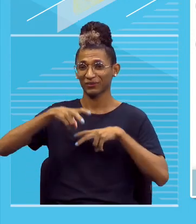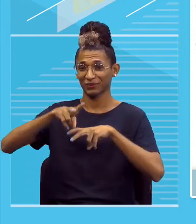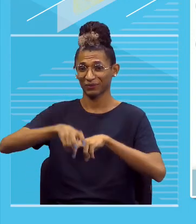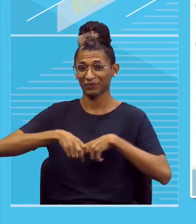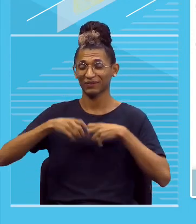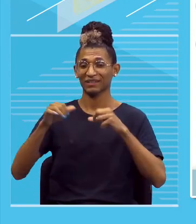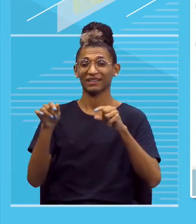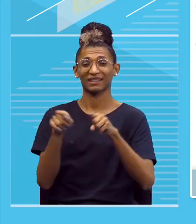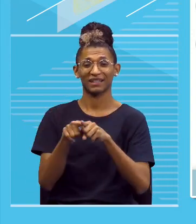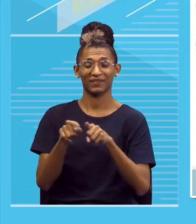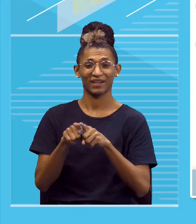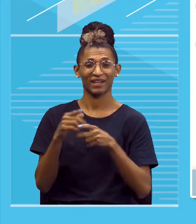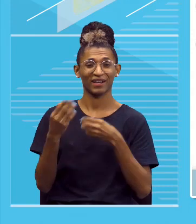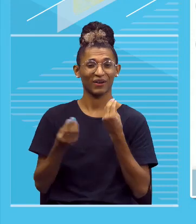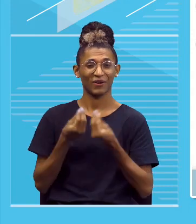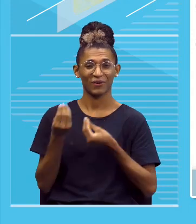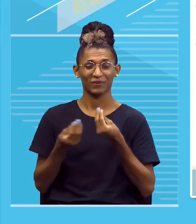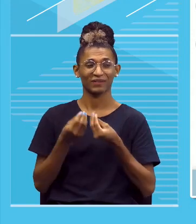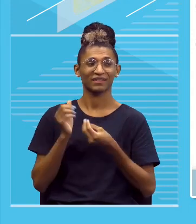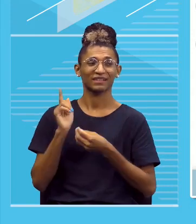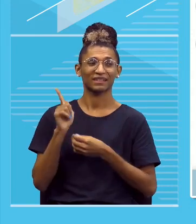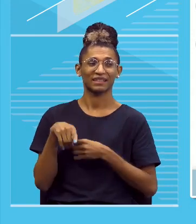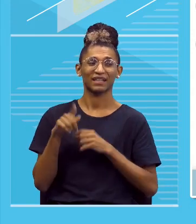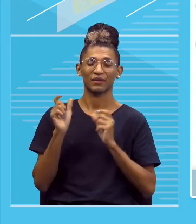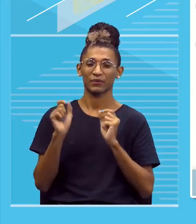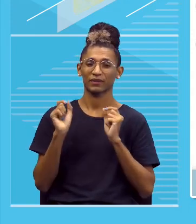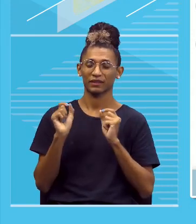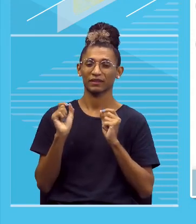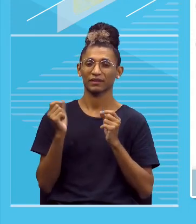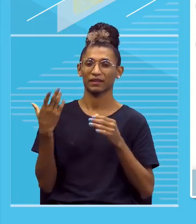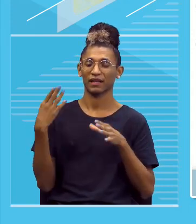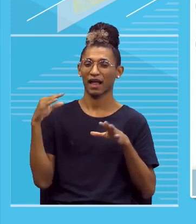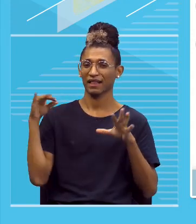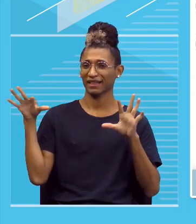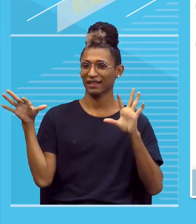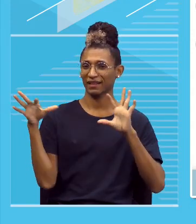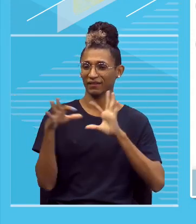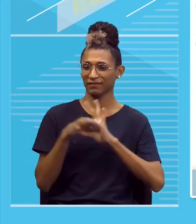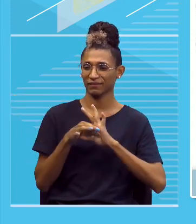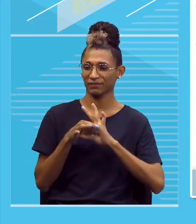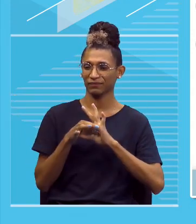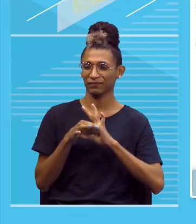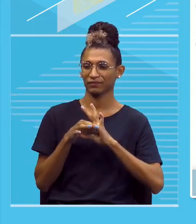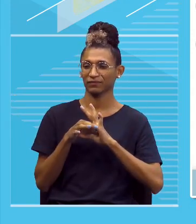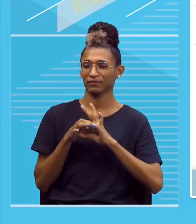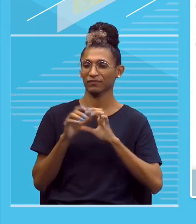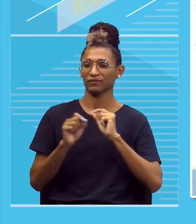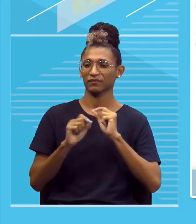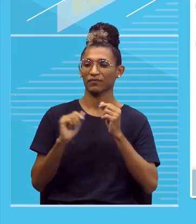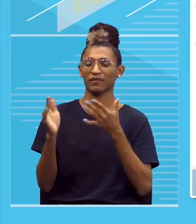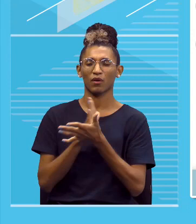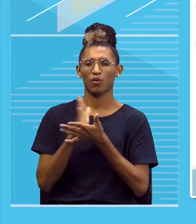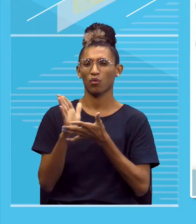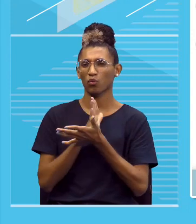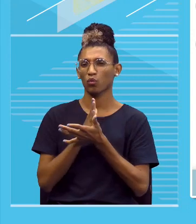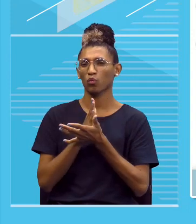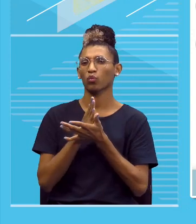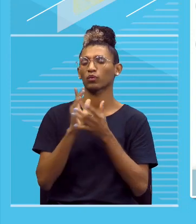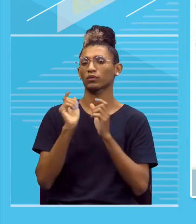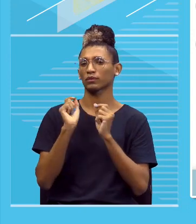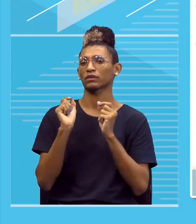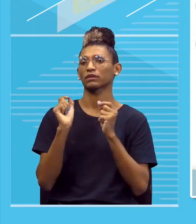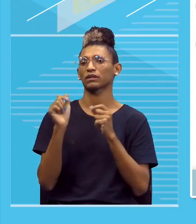melhor dizendo ela está intimamente ligado as questões ambientais